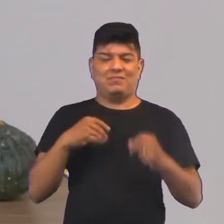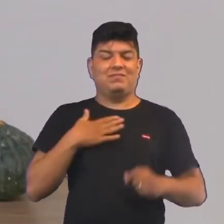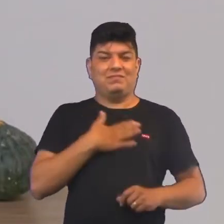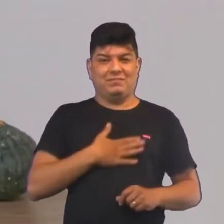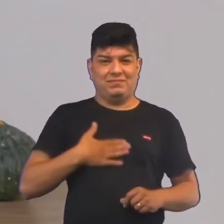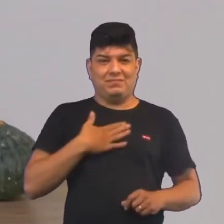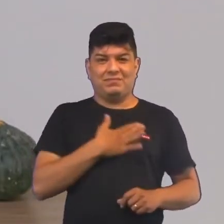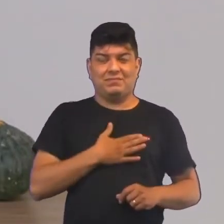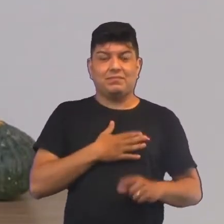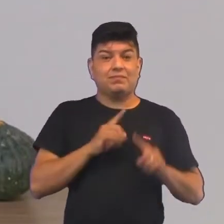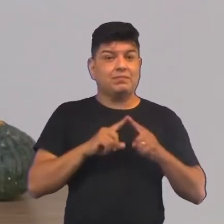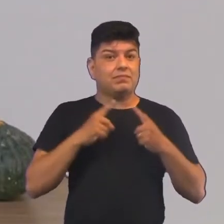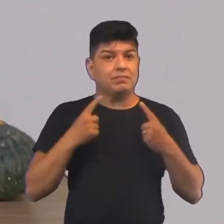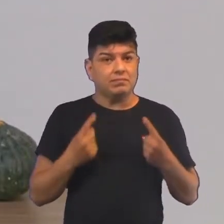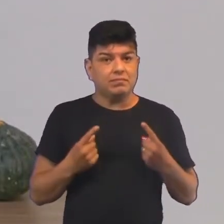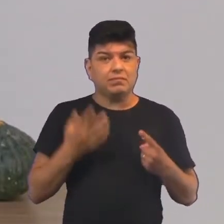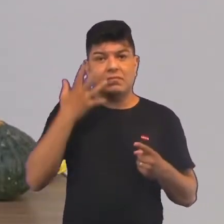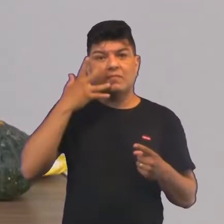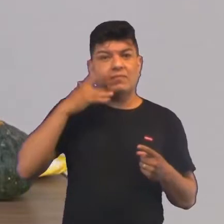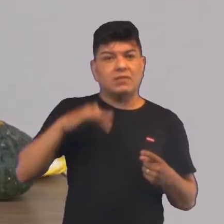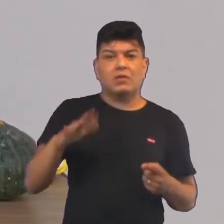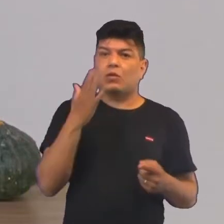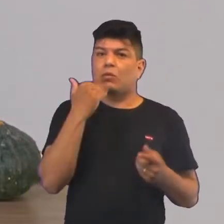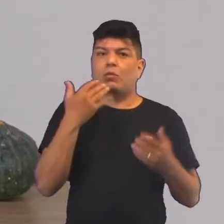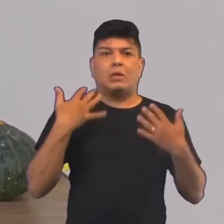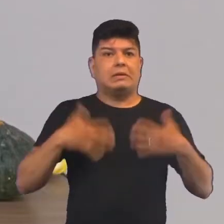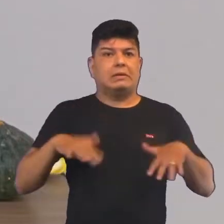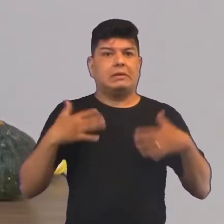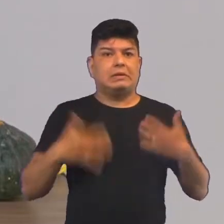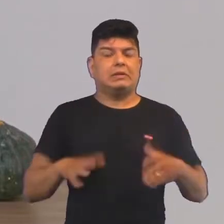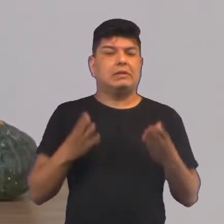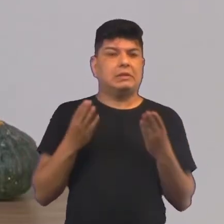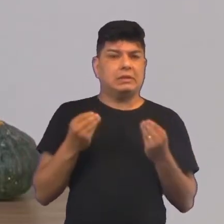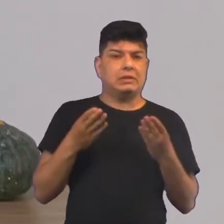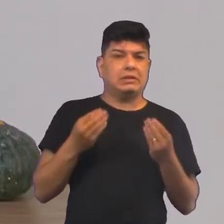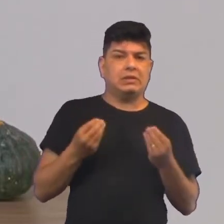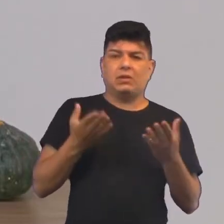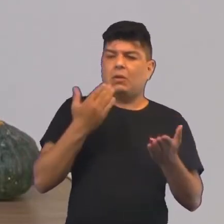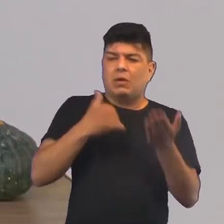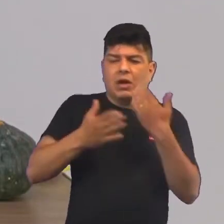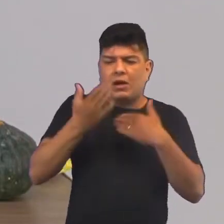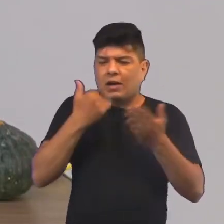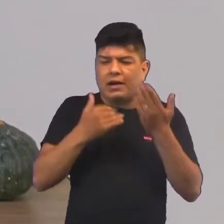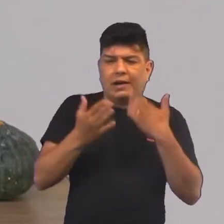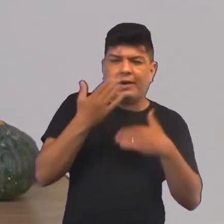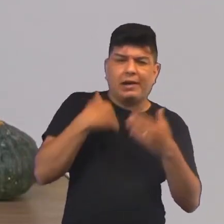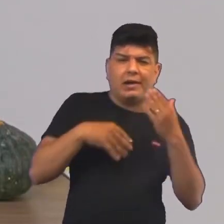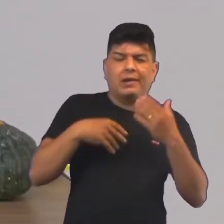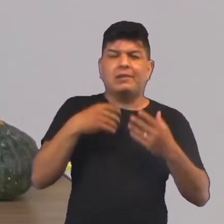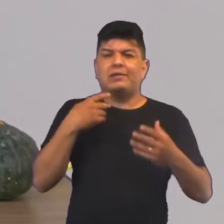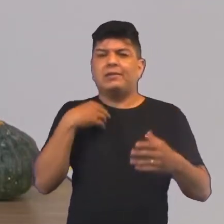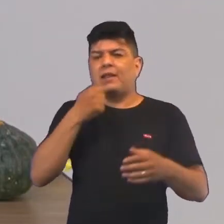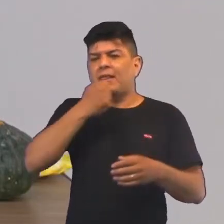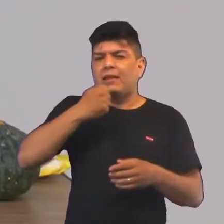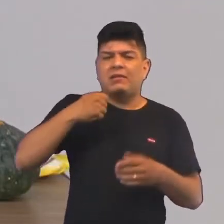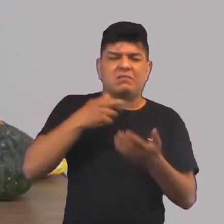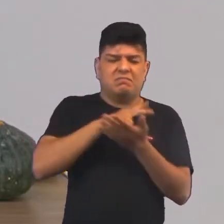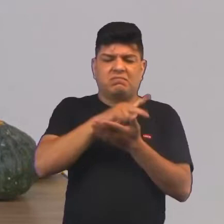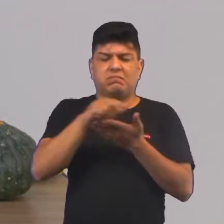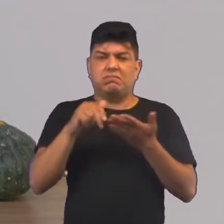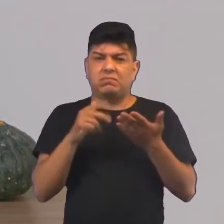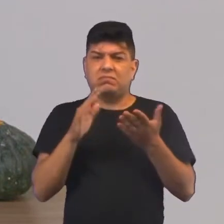mundo gosta. Porém, criança, esse excesso de doces, esse excesso de muito bombom,